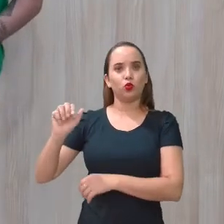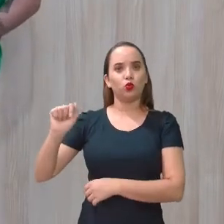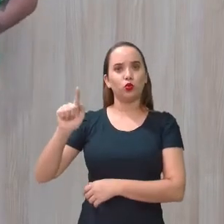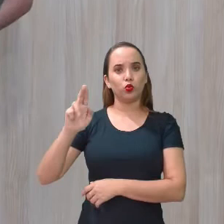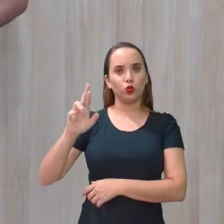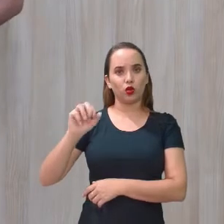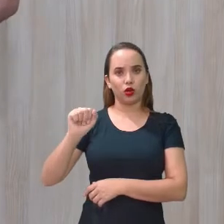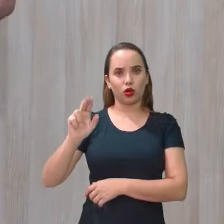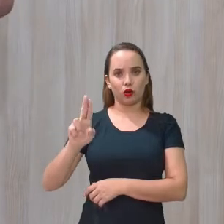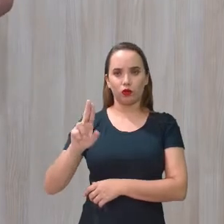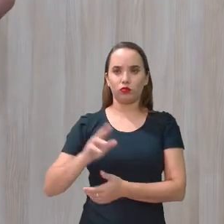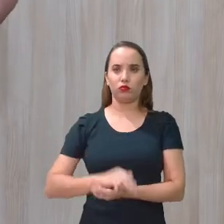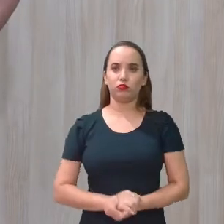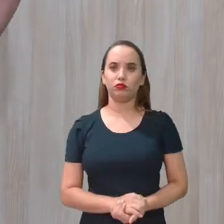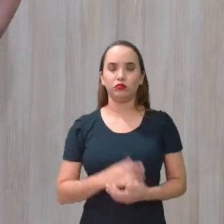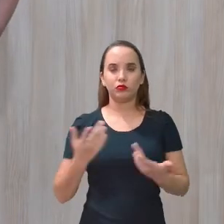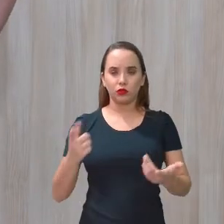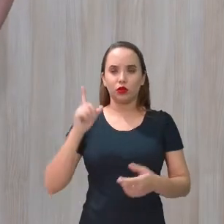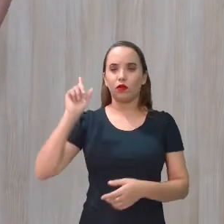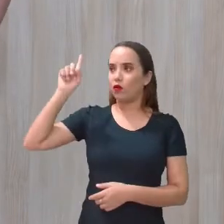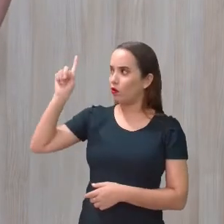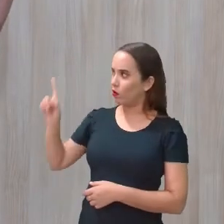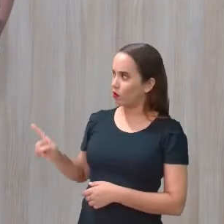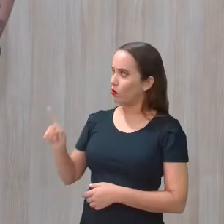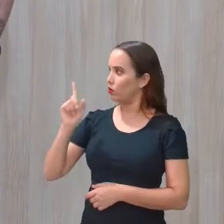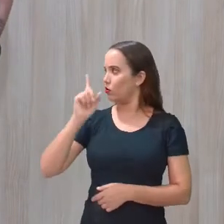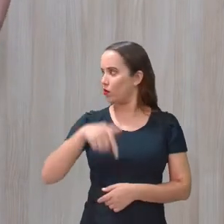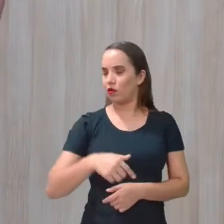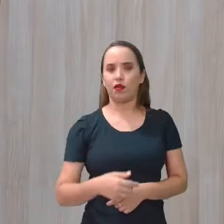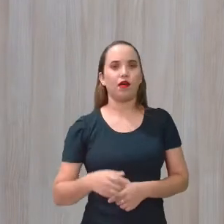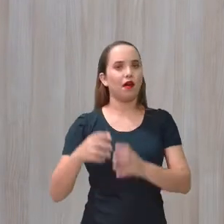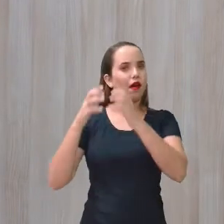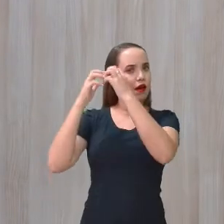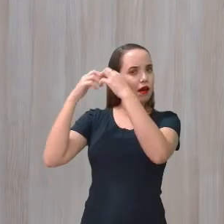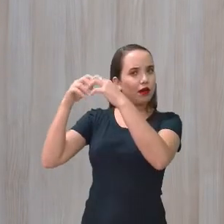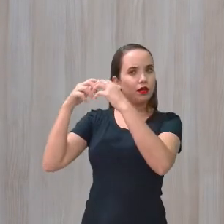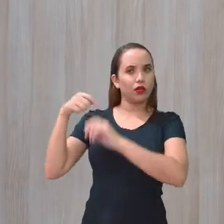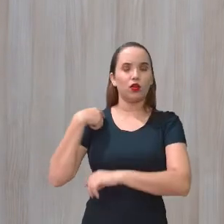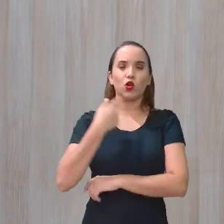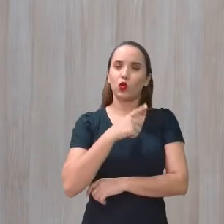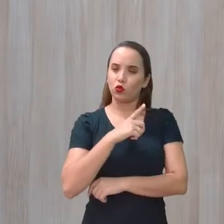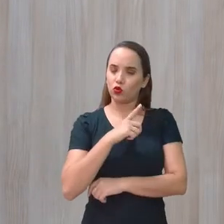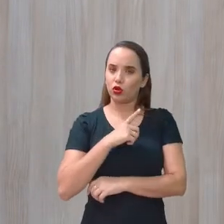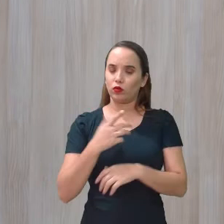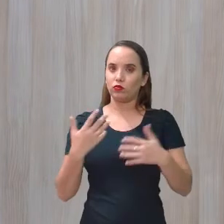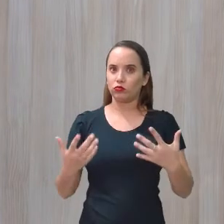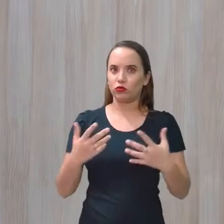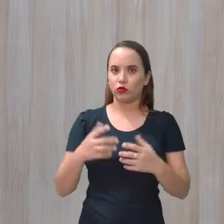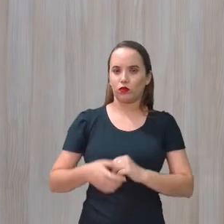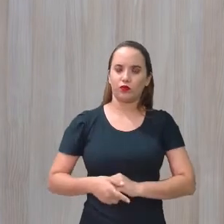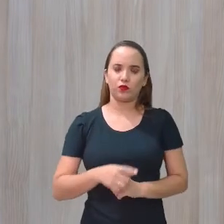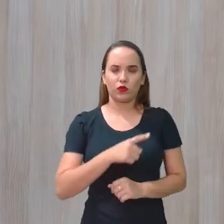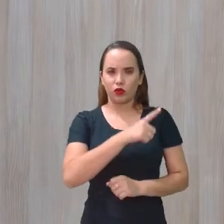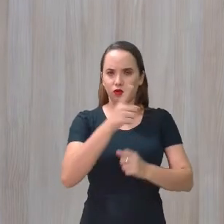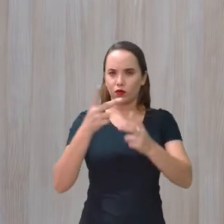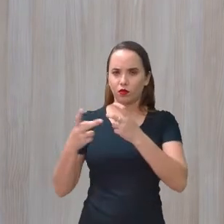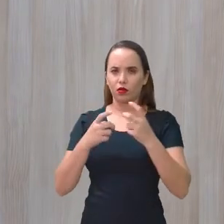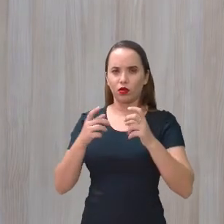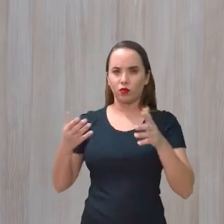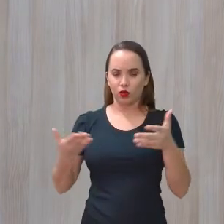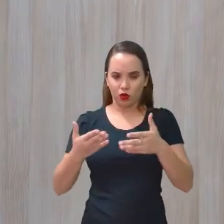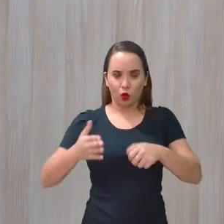ideia que a gente tem com relação a esse problema aí. Então percebe que nesse primeiro momento a gente